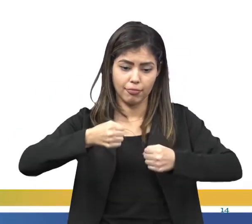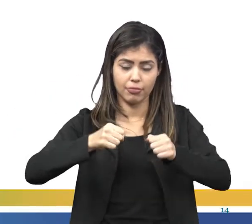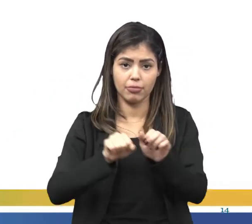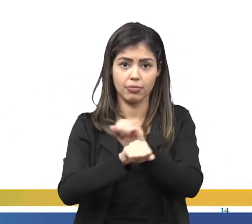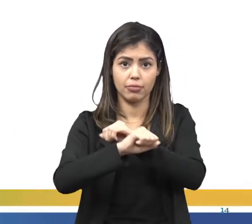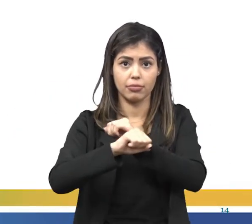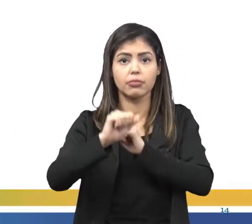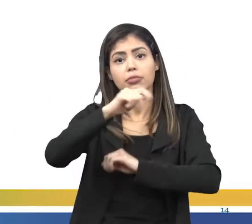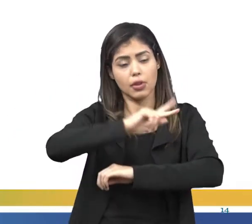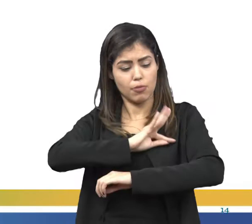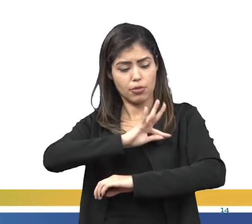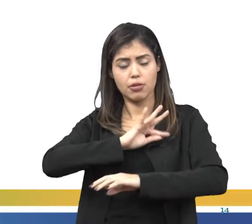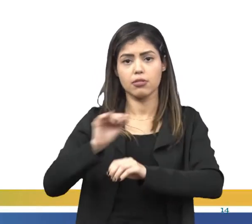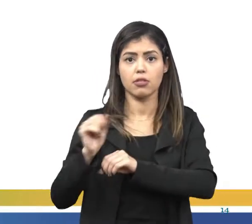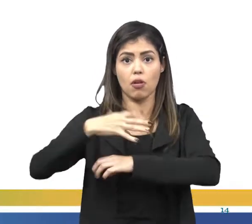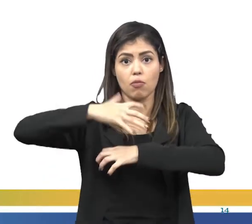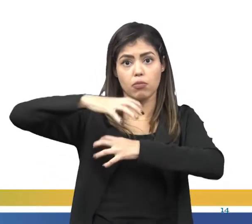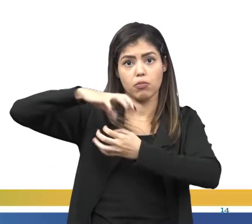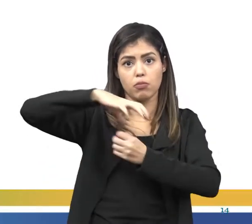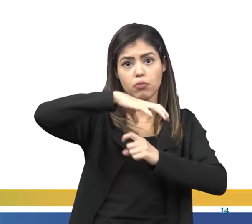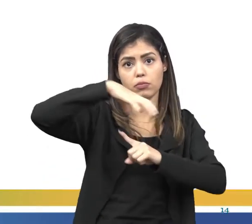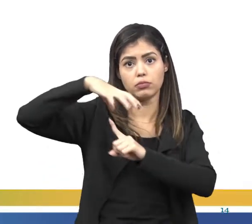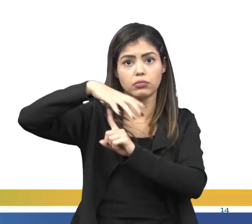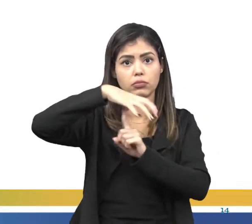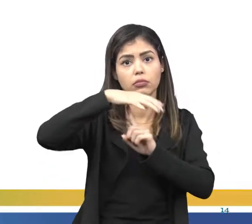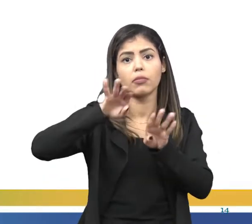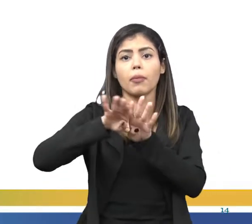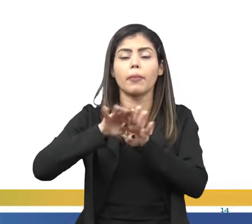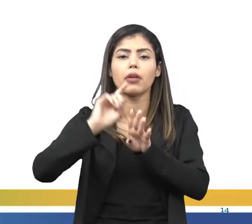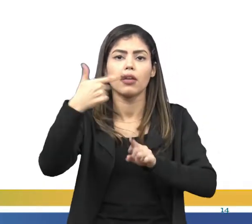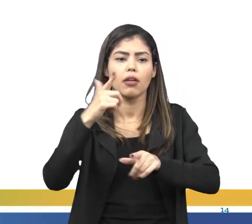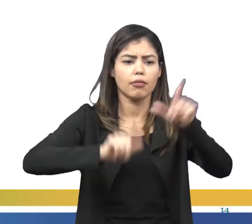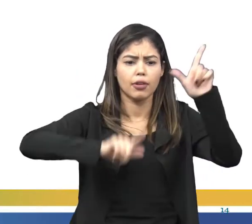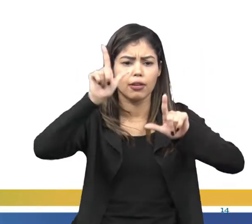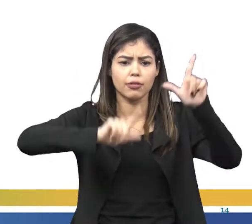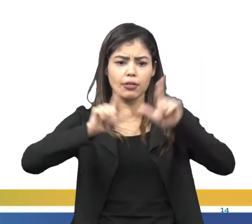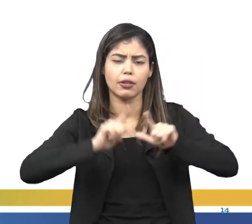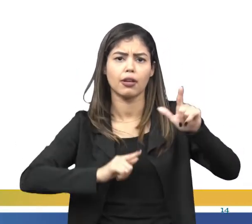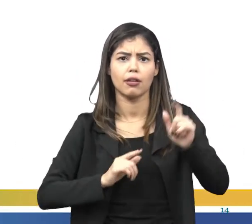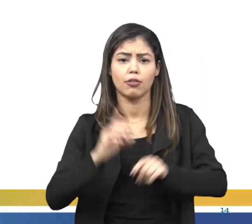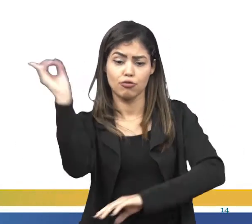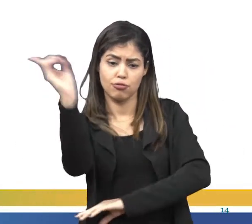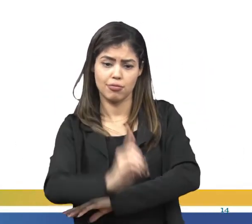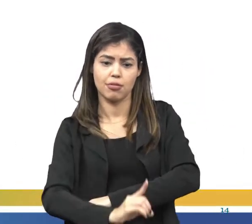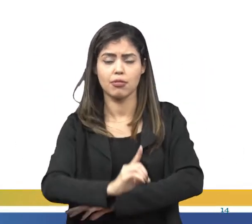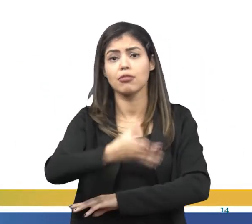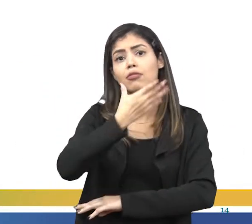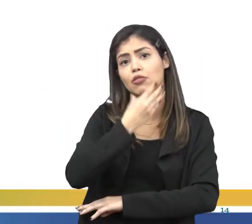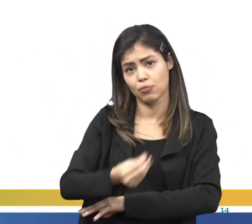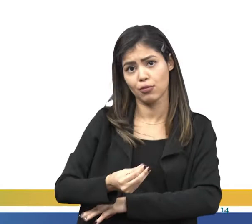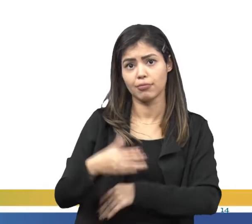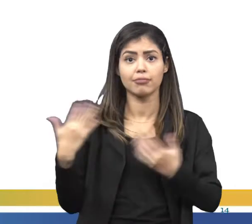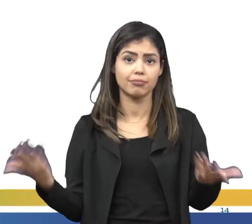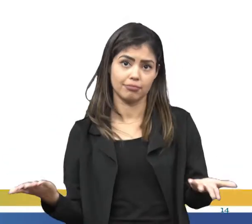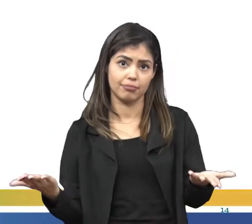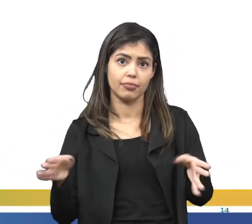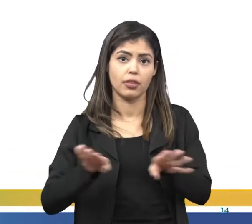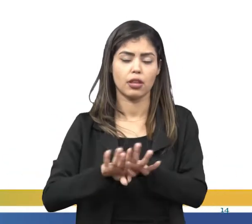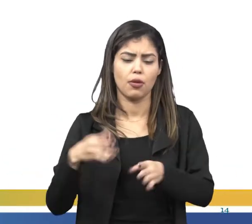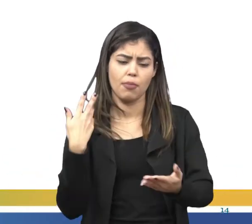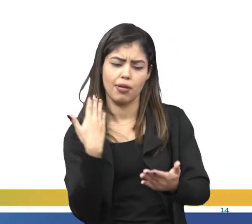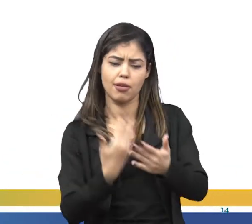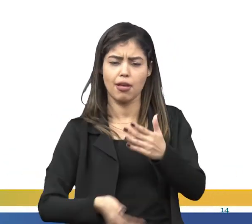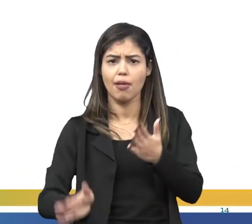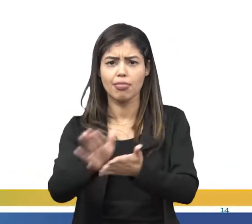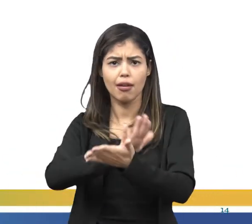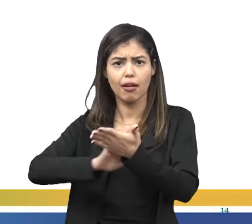uma unidade de resgate, uma equipe de TV e a turma dos direitos humanos que não perderiam